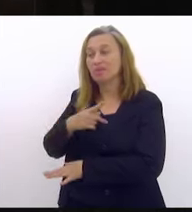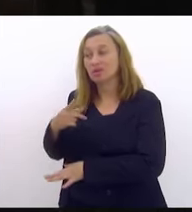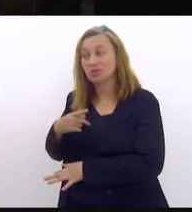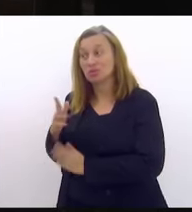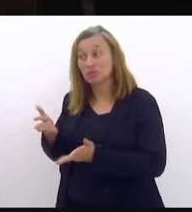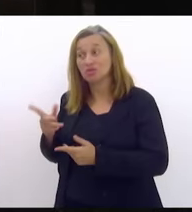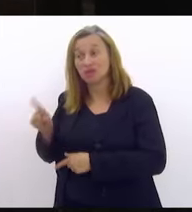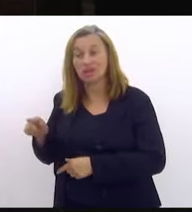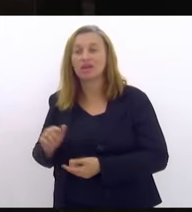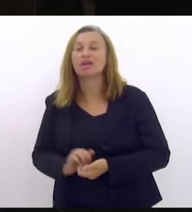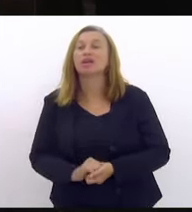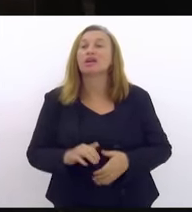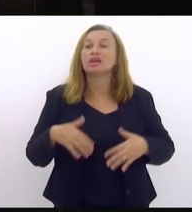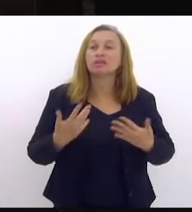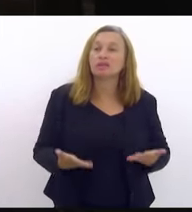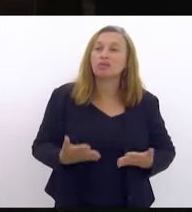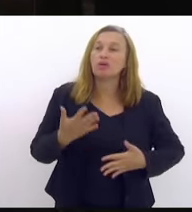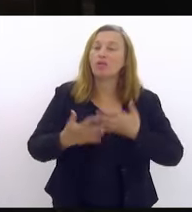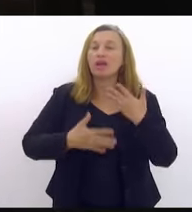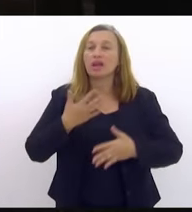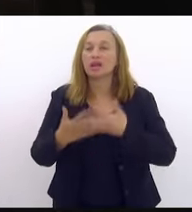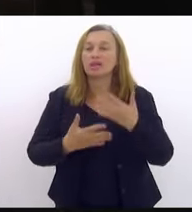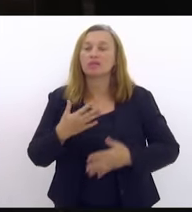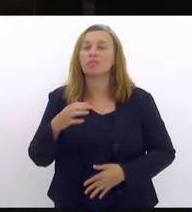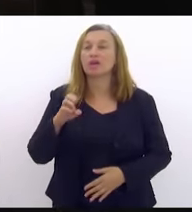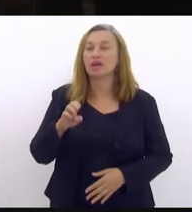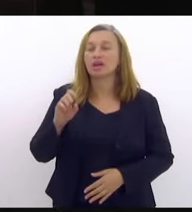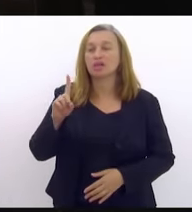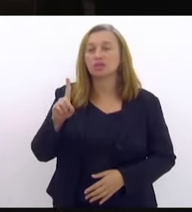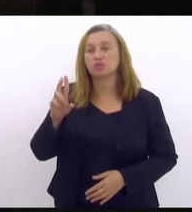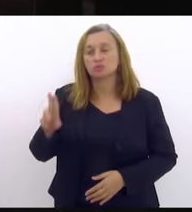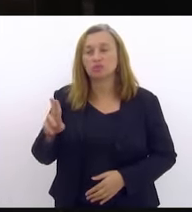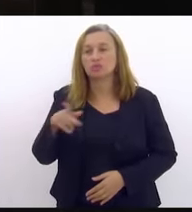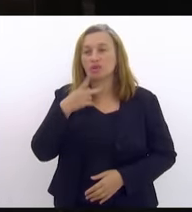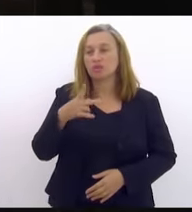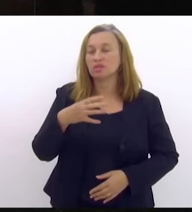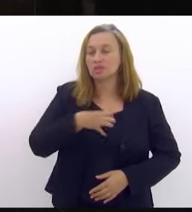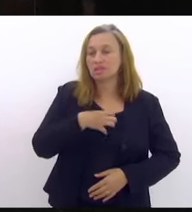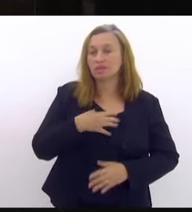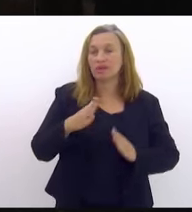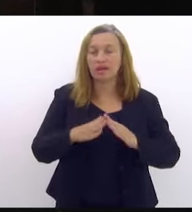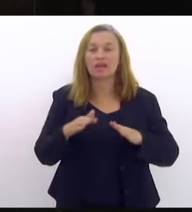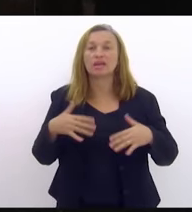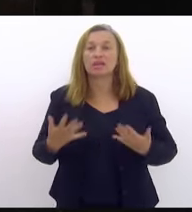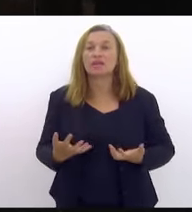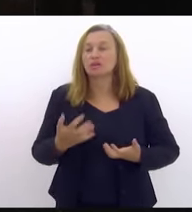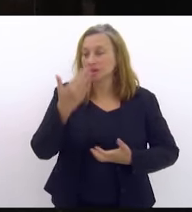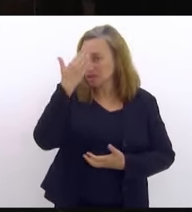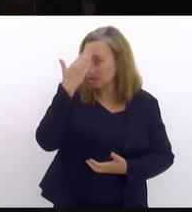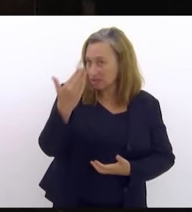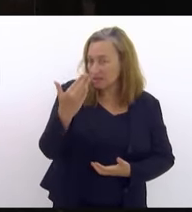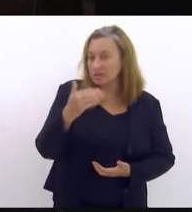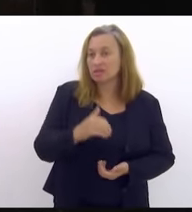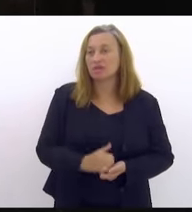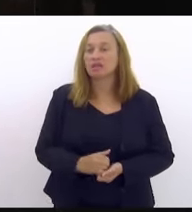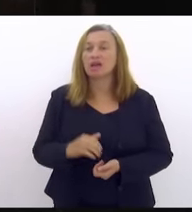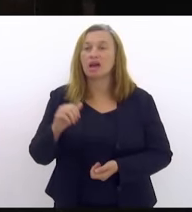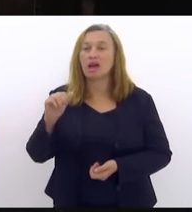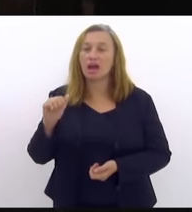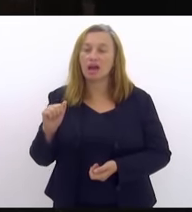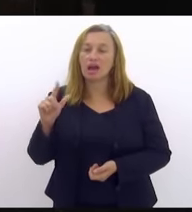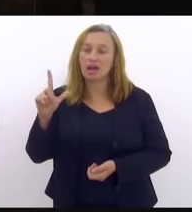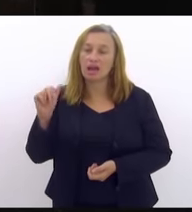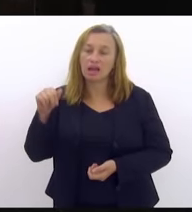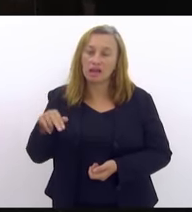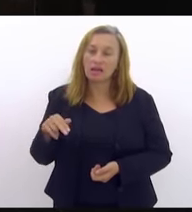conhece. Então, é uma alegria, como o Edu falou, a gente se sente em casa. Então, eu quero agradecer ao Alan Bombeiro,